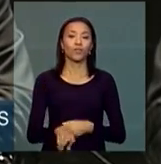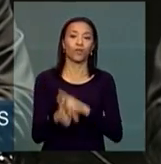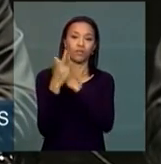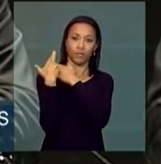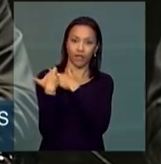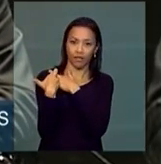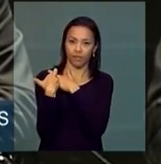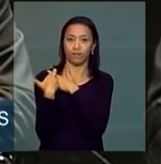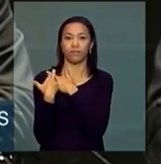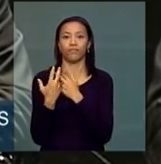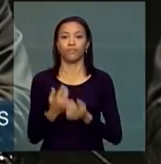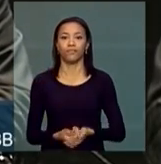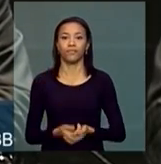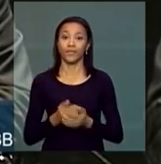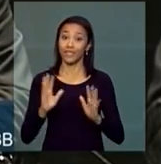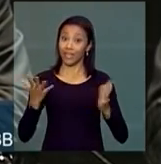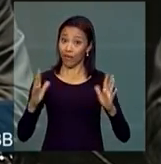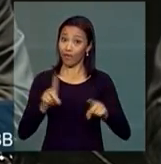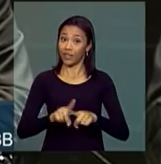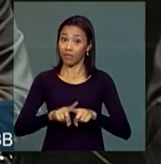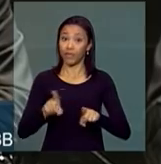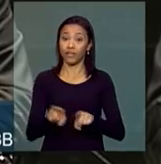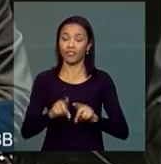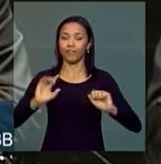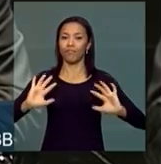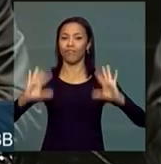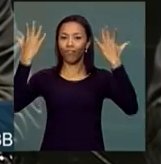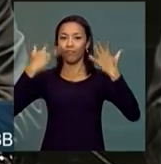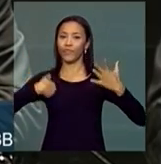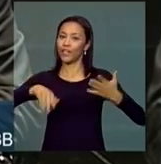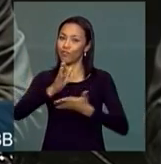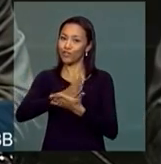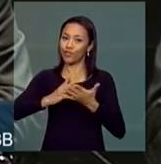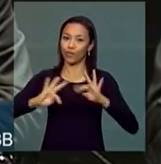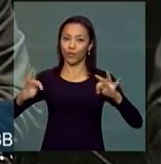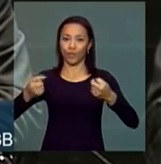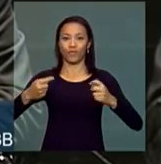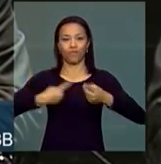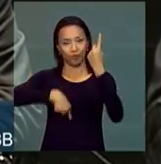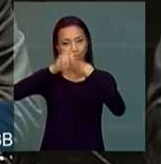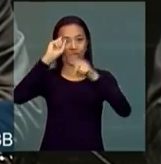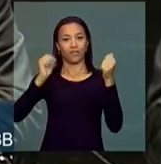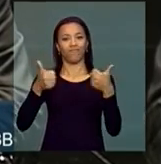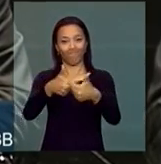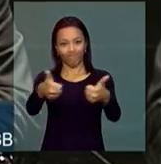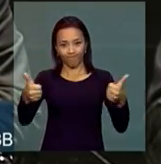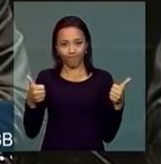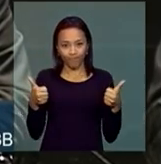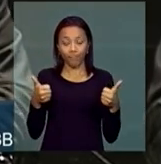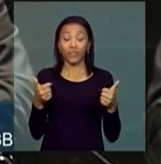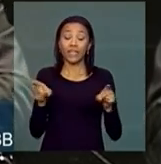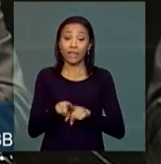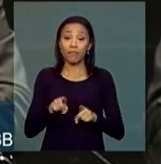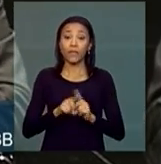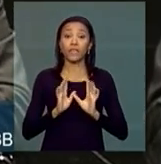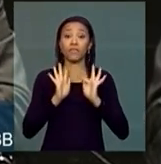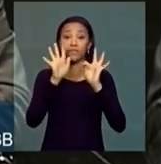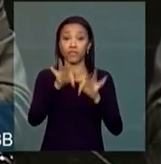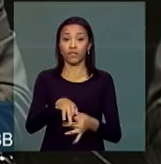tarefa, quanto na hora de comemorar as conquistas, com quem eu divido com todos. E eu gostaria também de, ao encerrar,